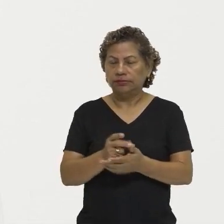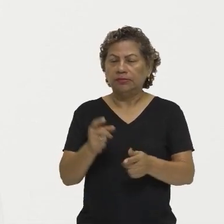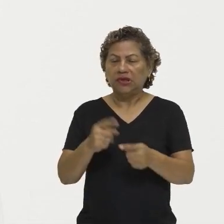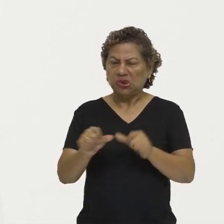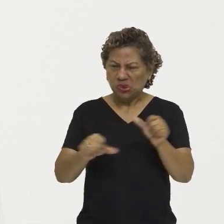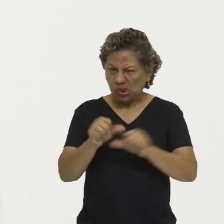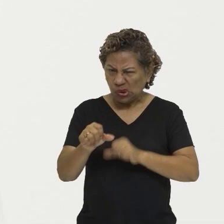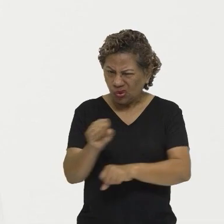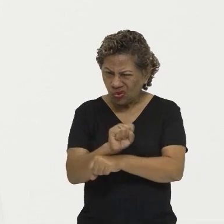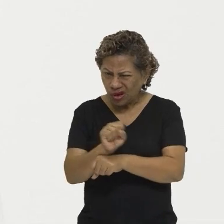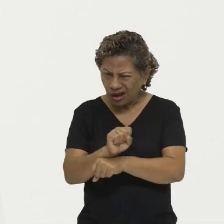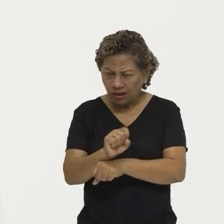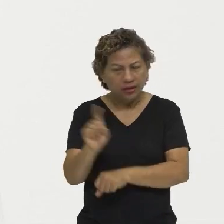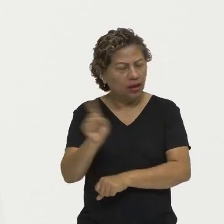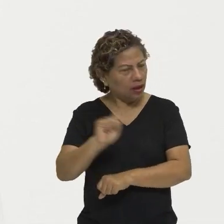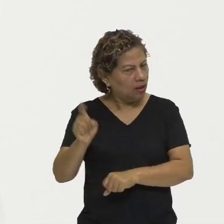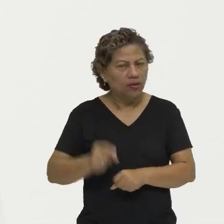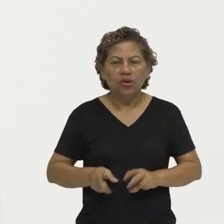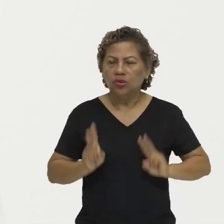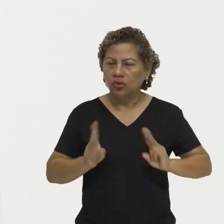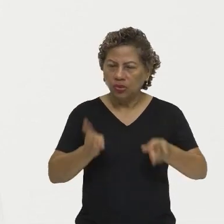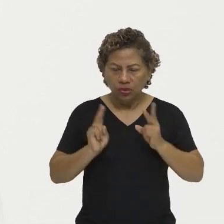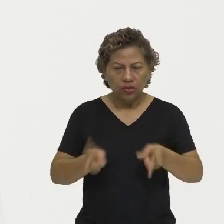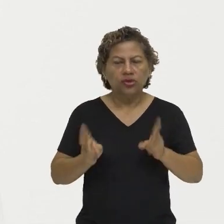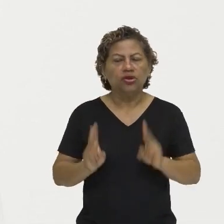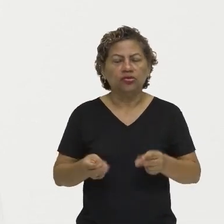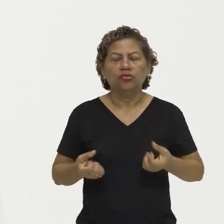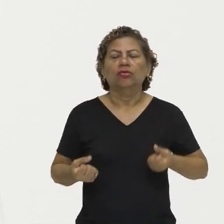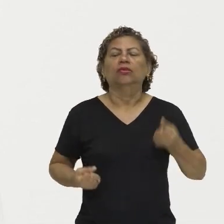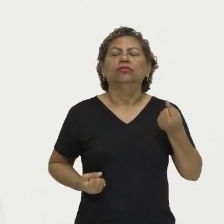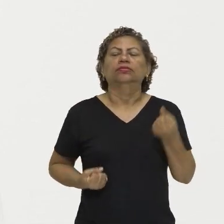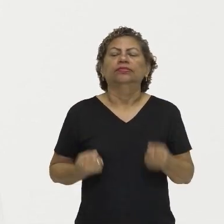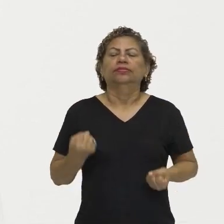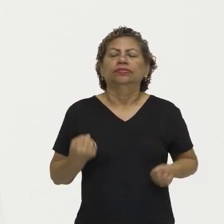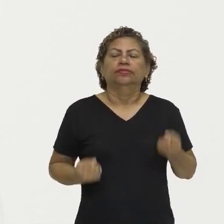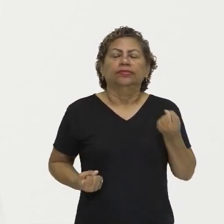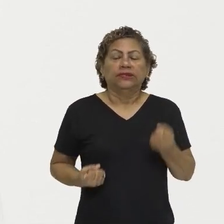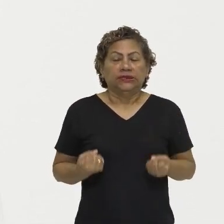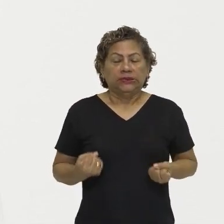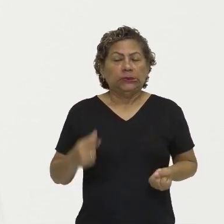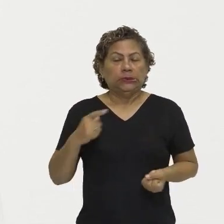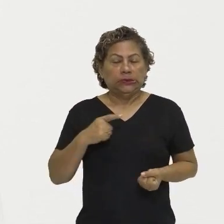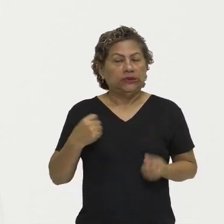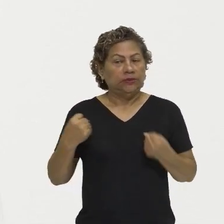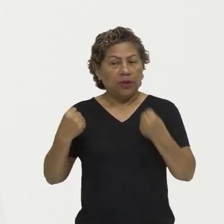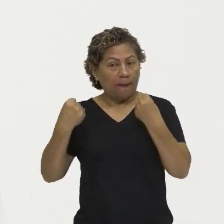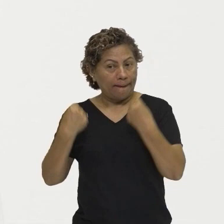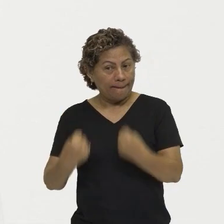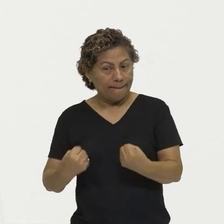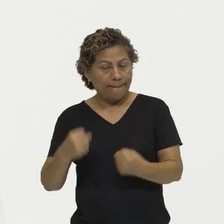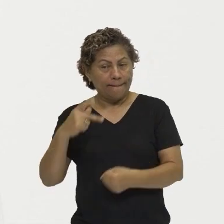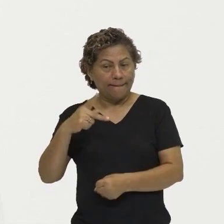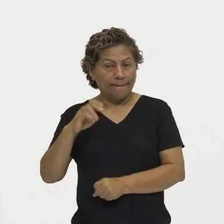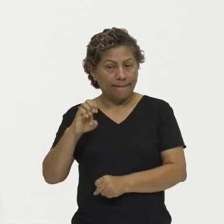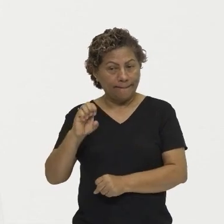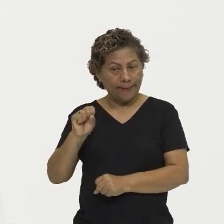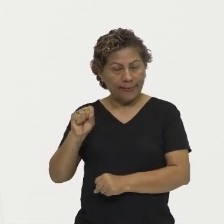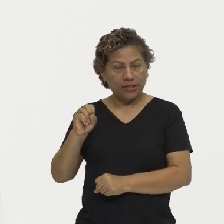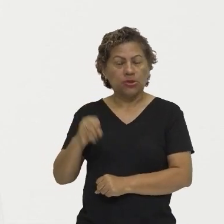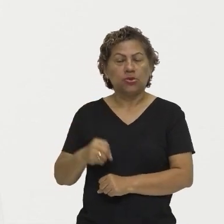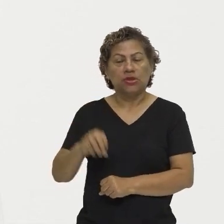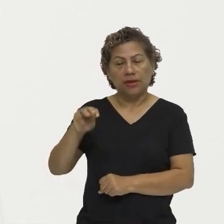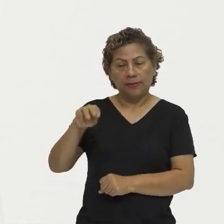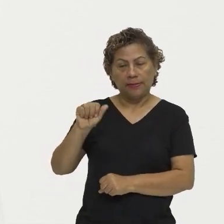né, que está no ponto A e no ponto B, é o mesmo carrinho, então ele tem a mesma massa. O que vai mudar